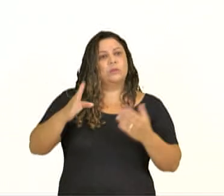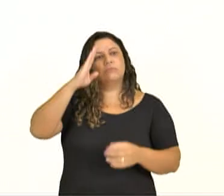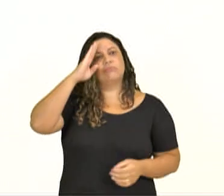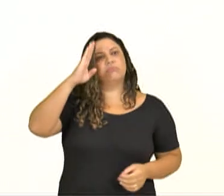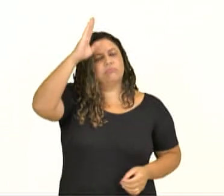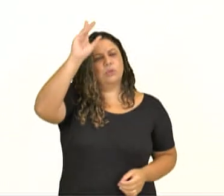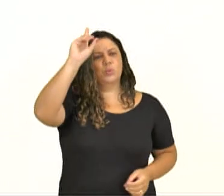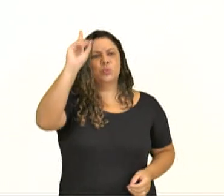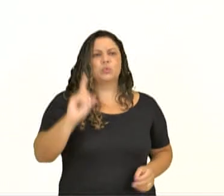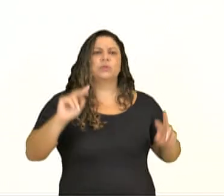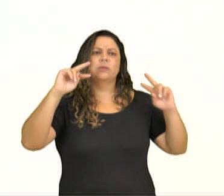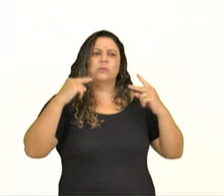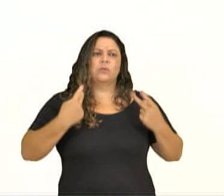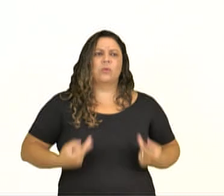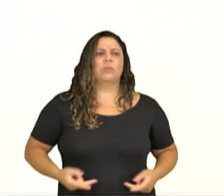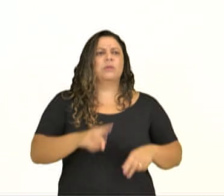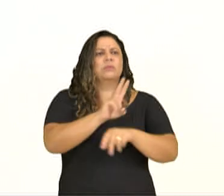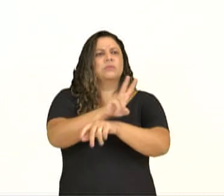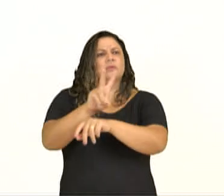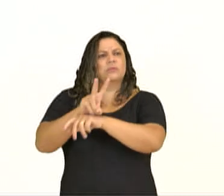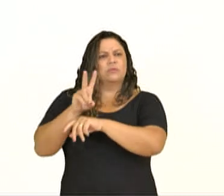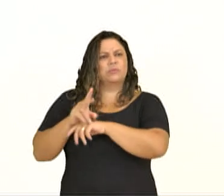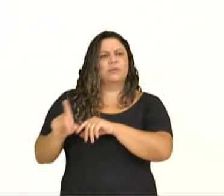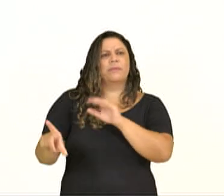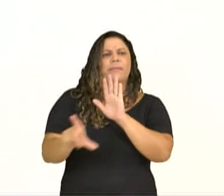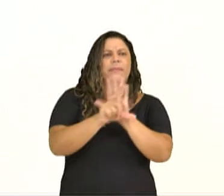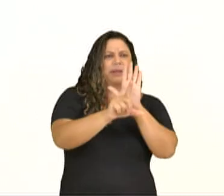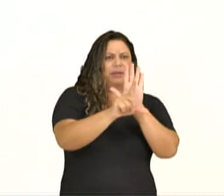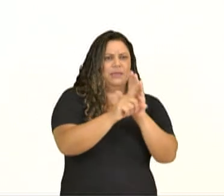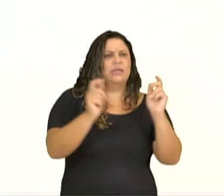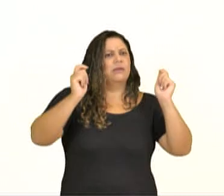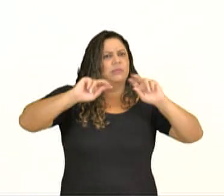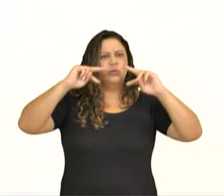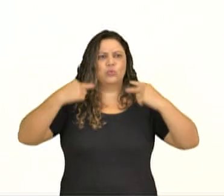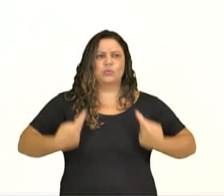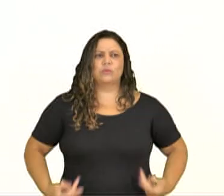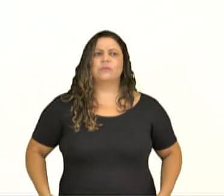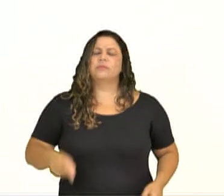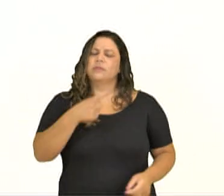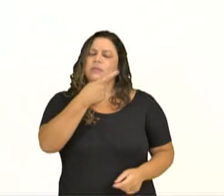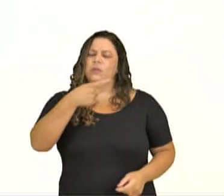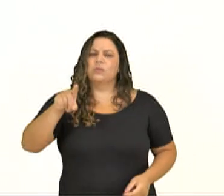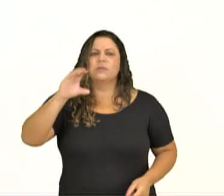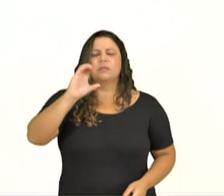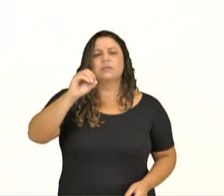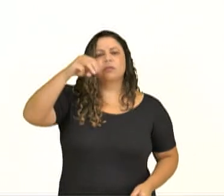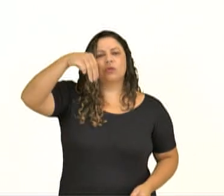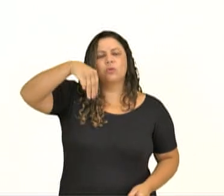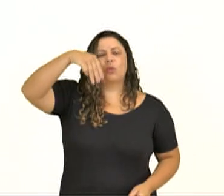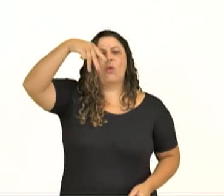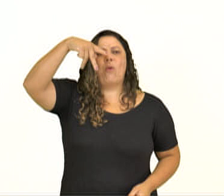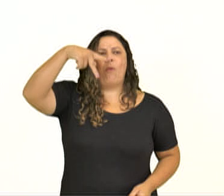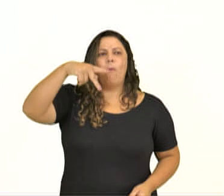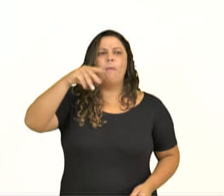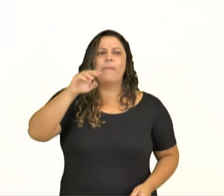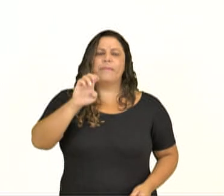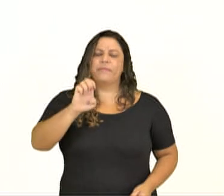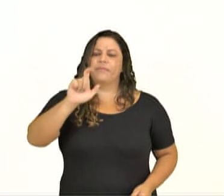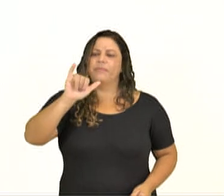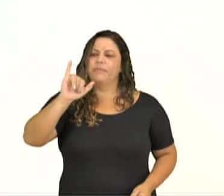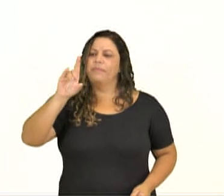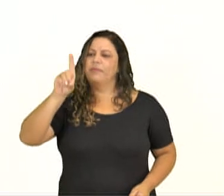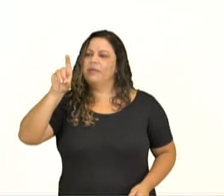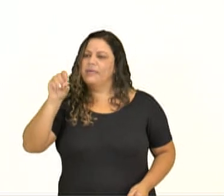direitos humanos sejam protegidos pelo império da lei, para que o ser humano não seja compelido, como último